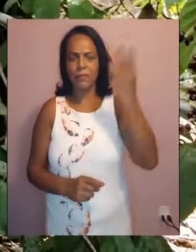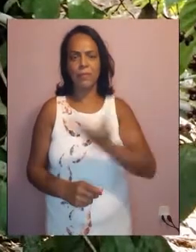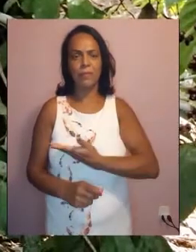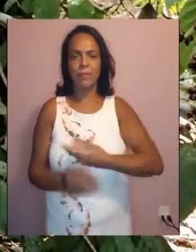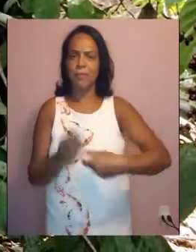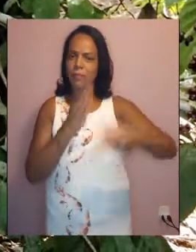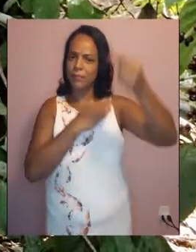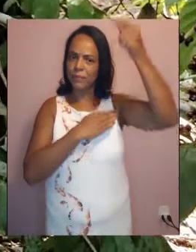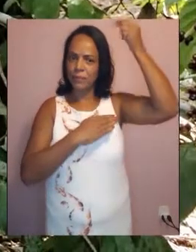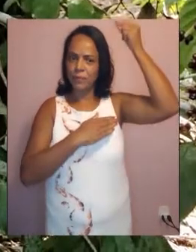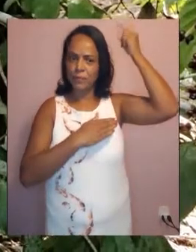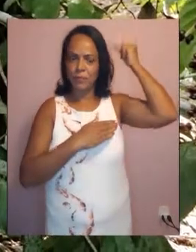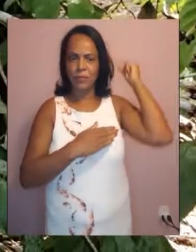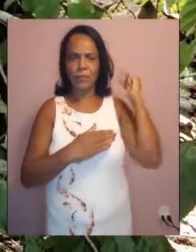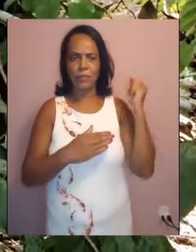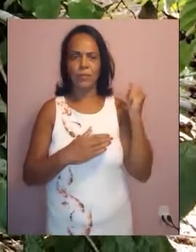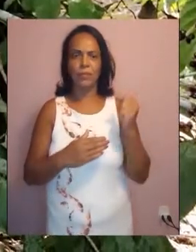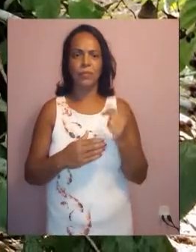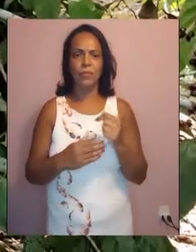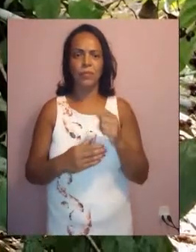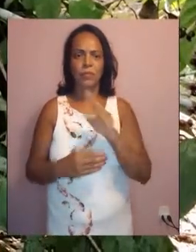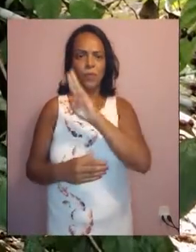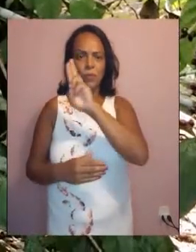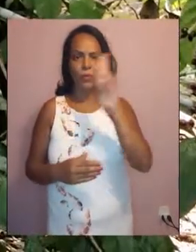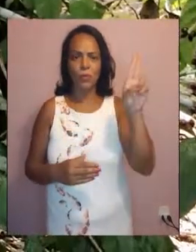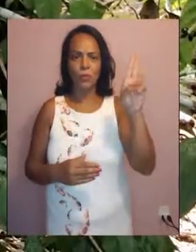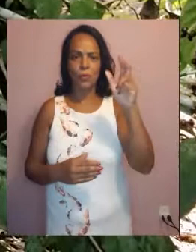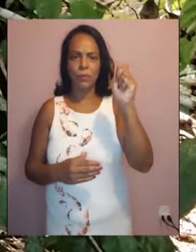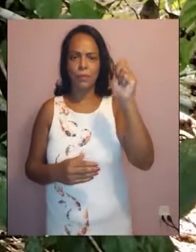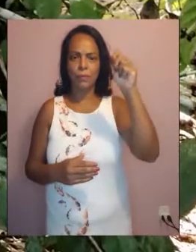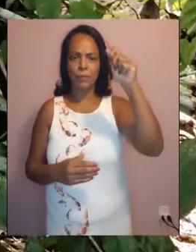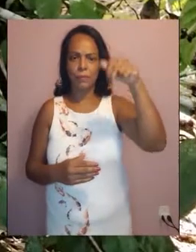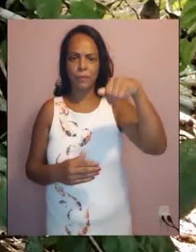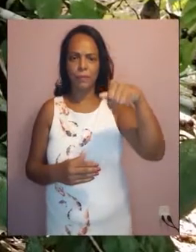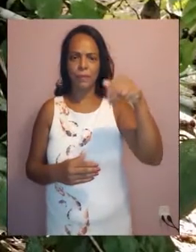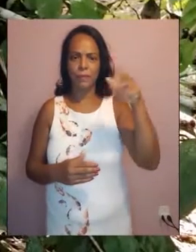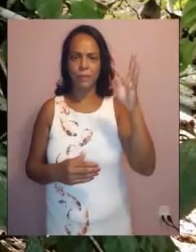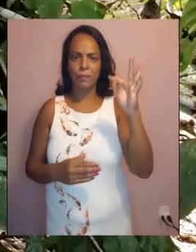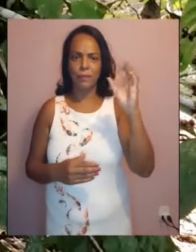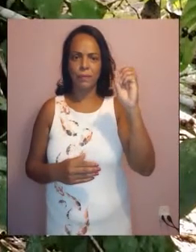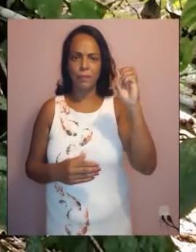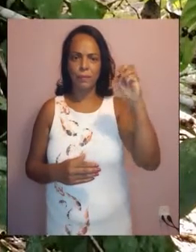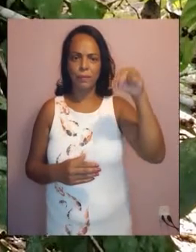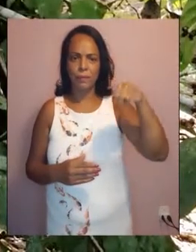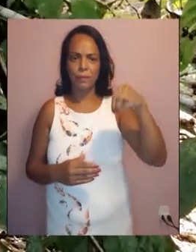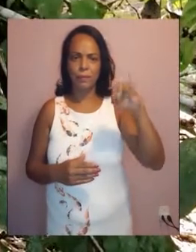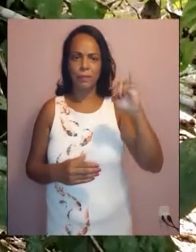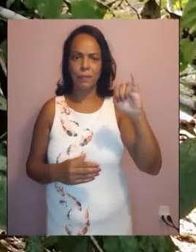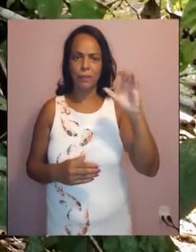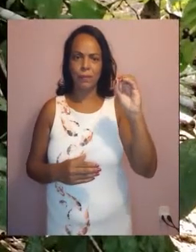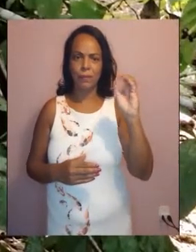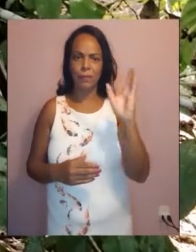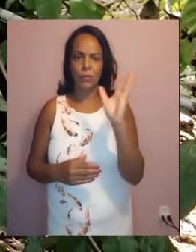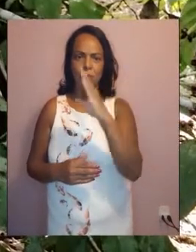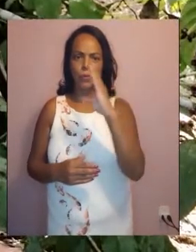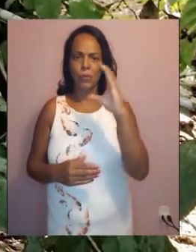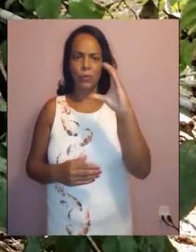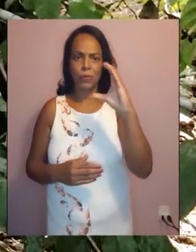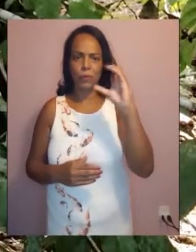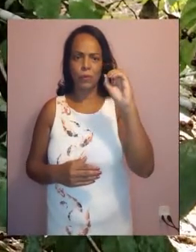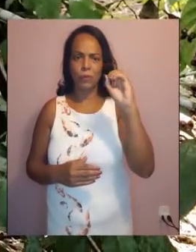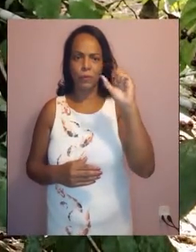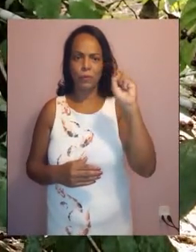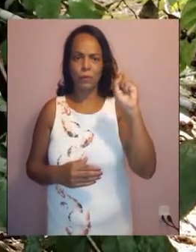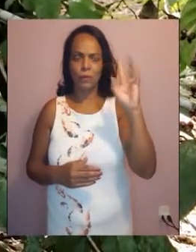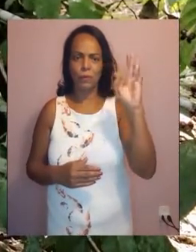É uma pessoa que já estava aqui, né? Ele lá no Maranhão já teve a informação que o